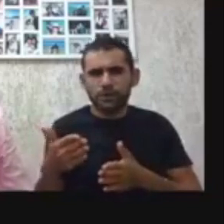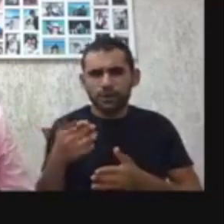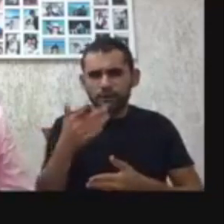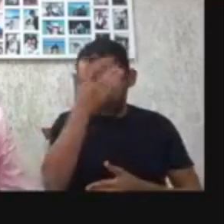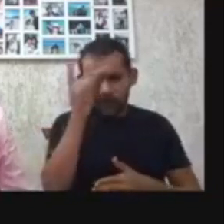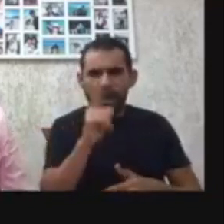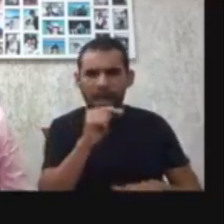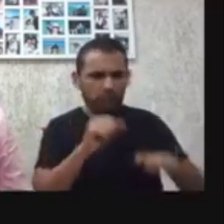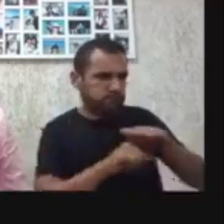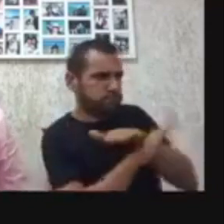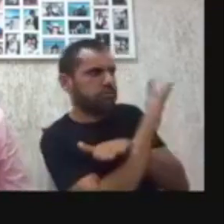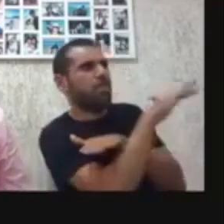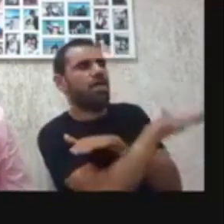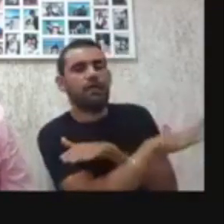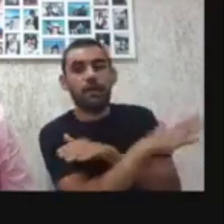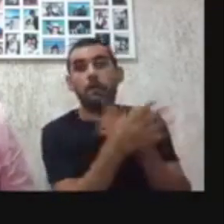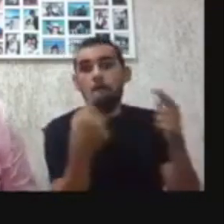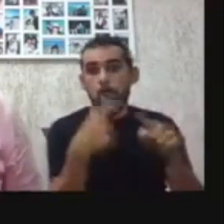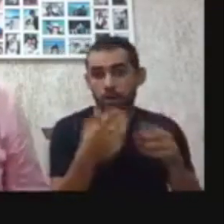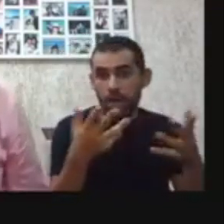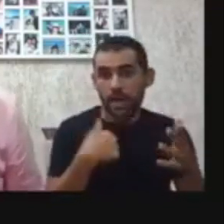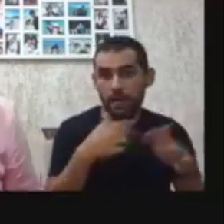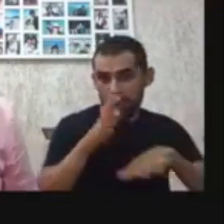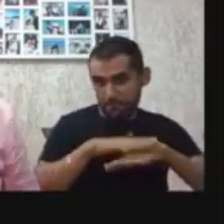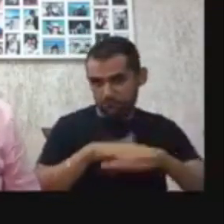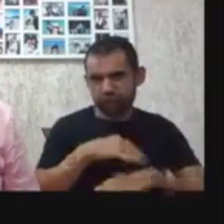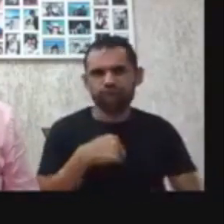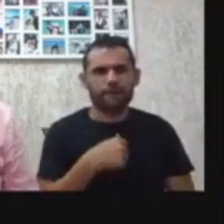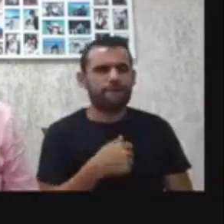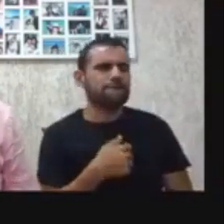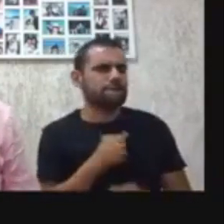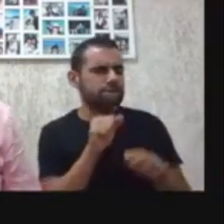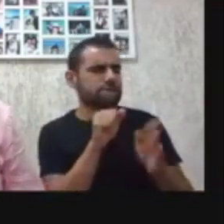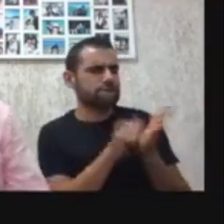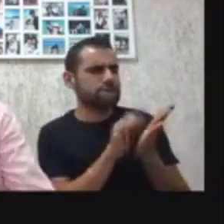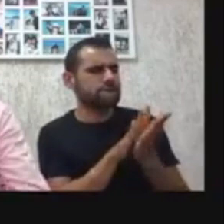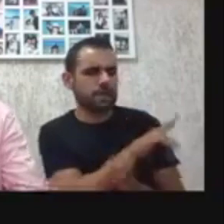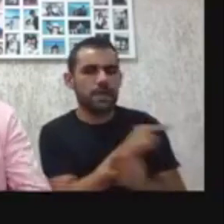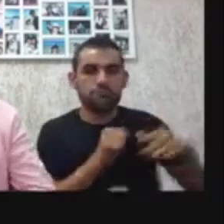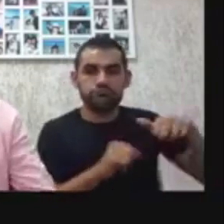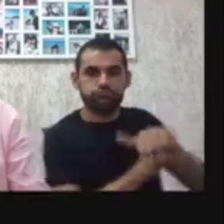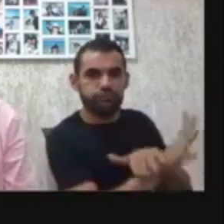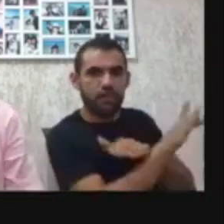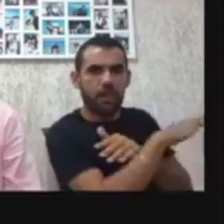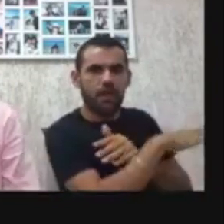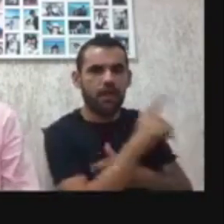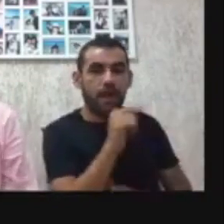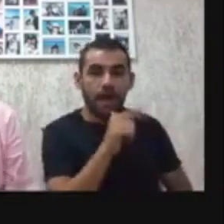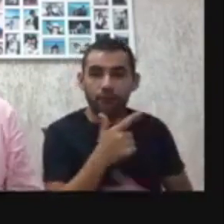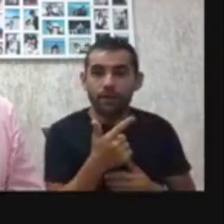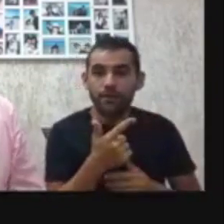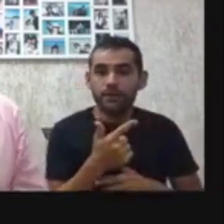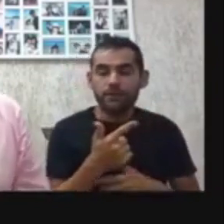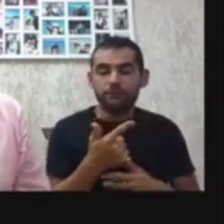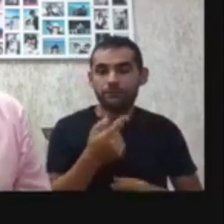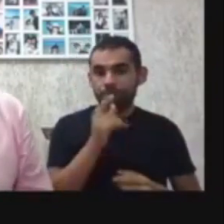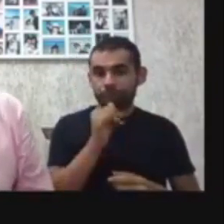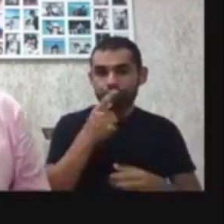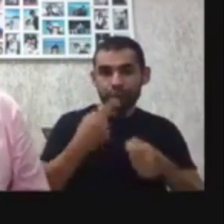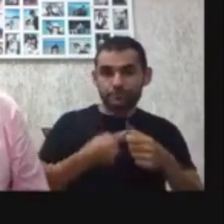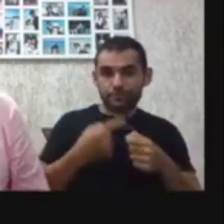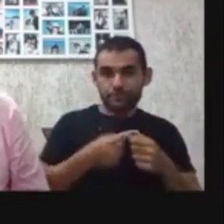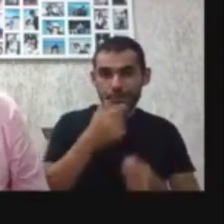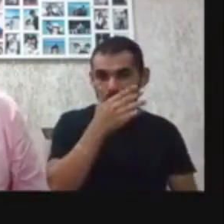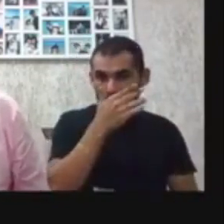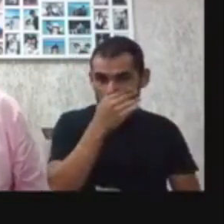outros porque quer, não. Se joga porque quer, é crime, né? Mas ninguém joga porque quer, não. Sabe? Quanta coisa pode ser feita na nossa cidade? Te falar uma